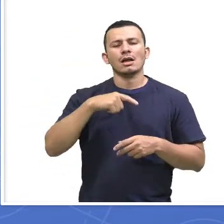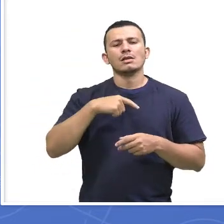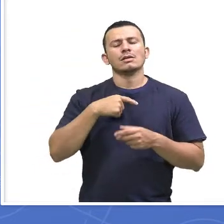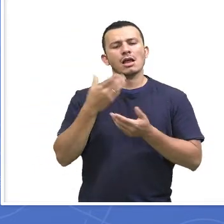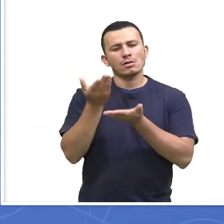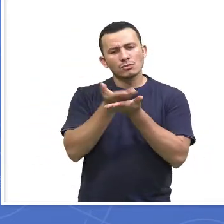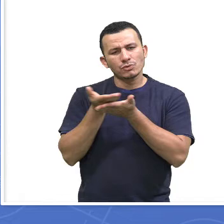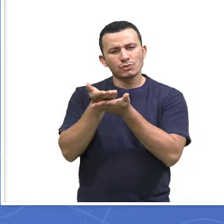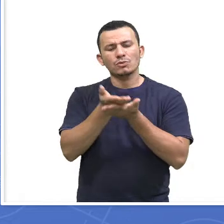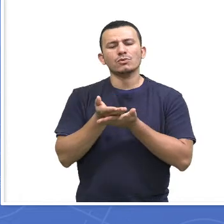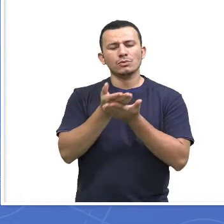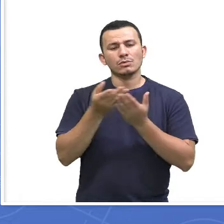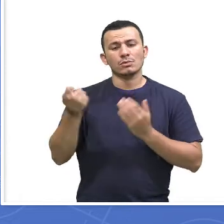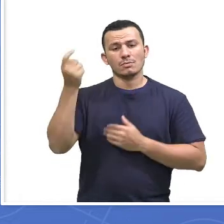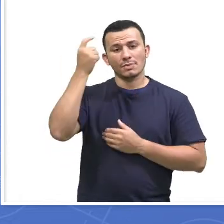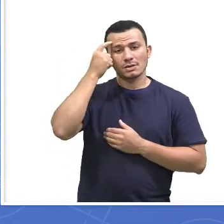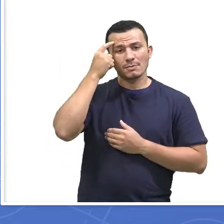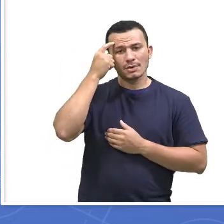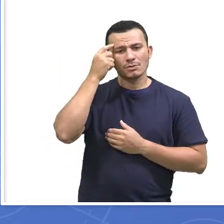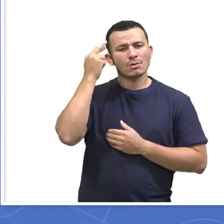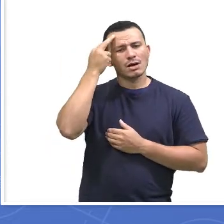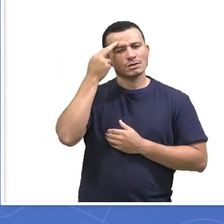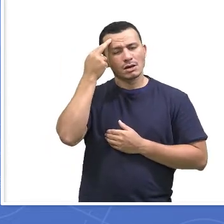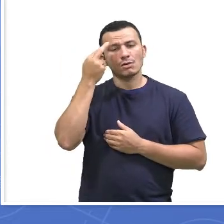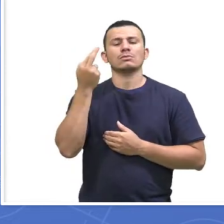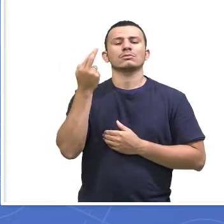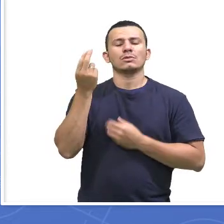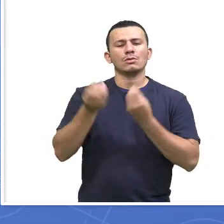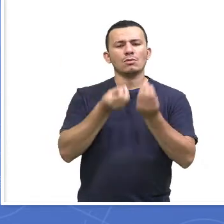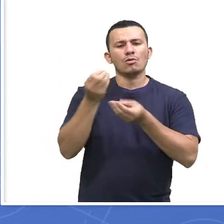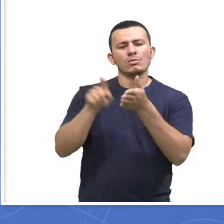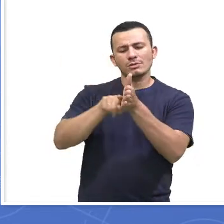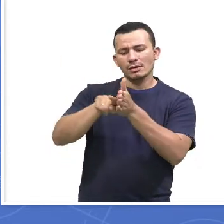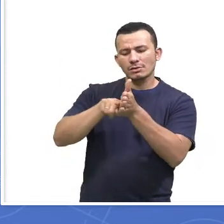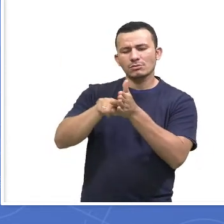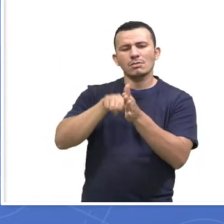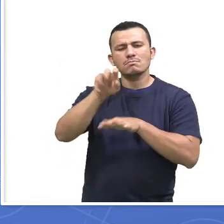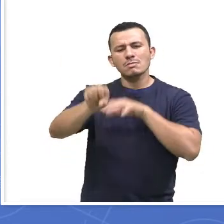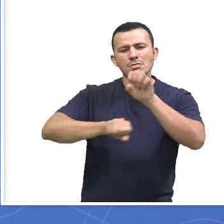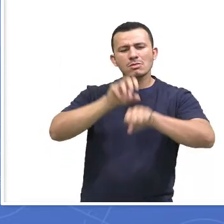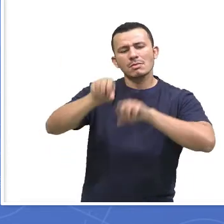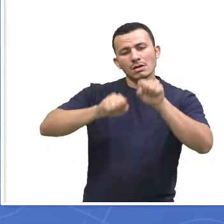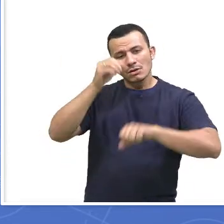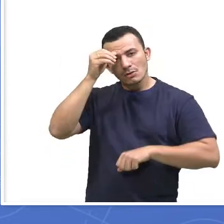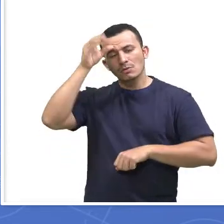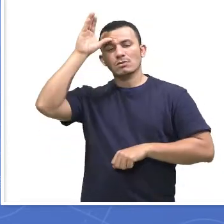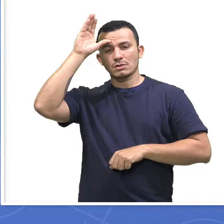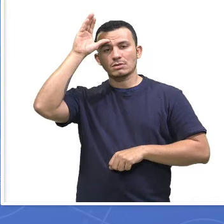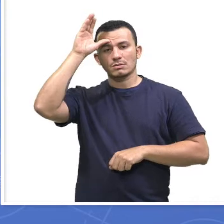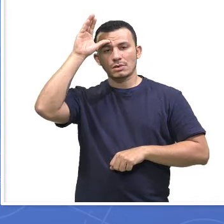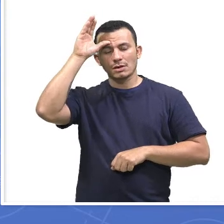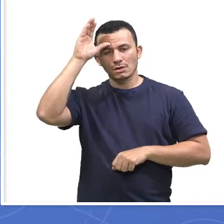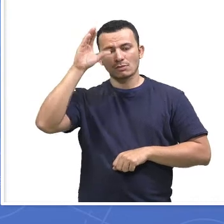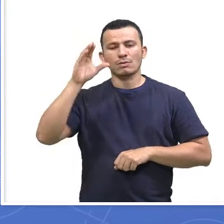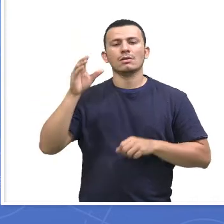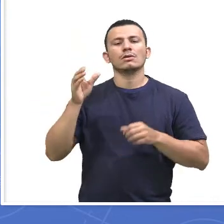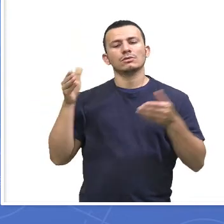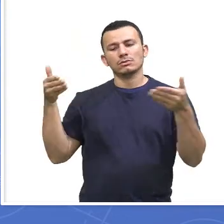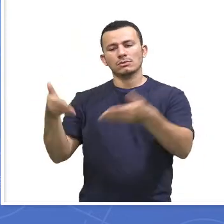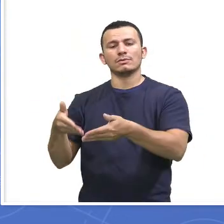o pensamento, a razão, a busca do conhecimento através, né, da